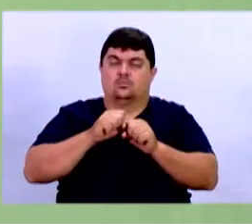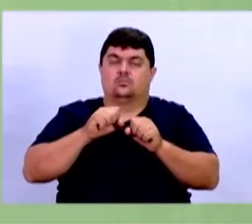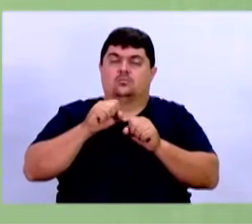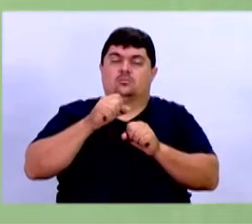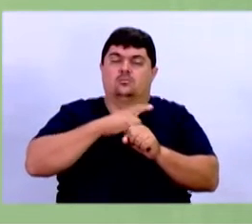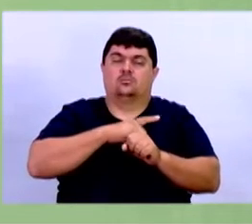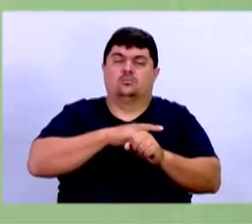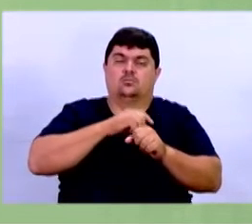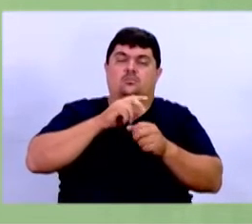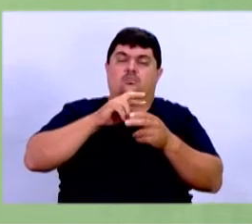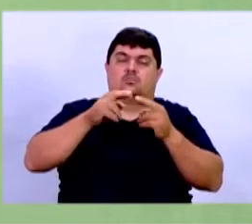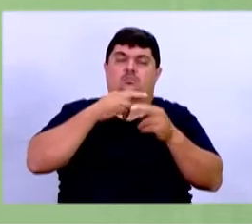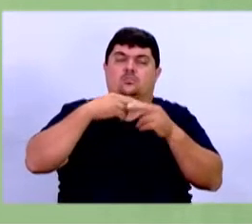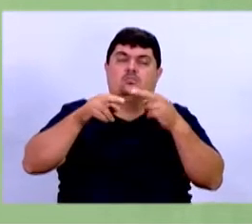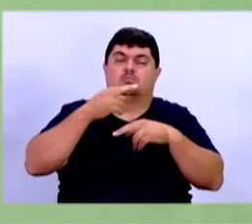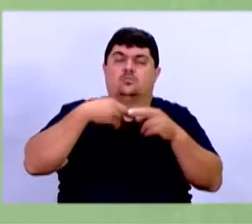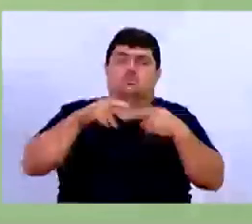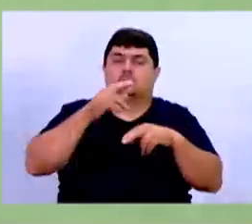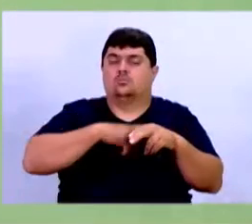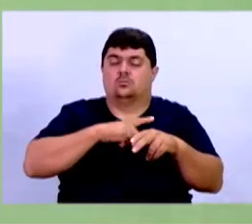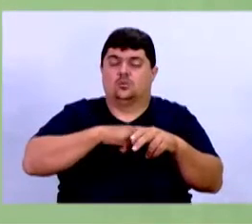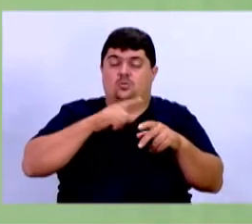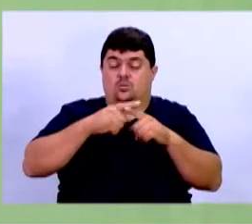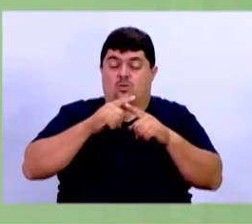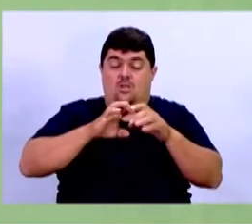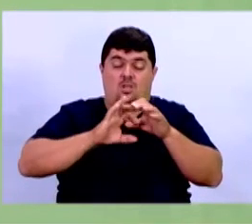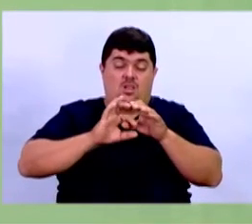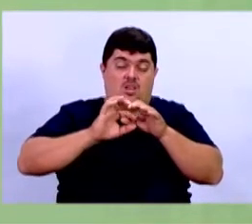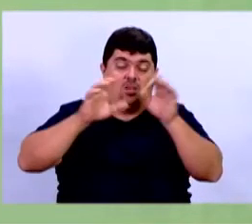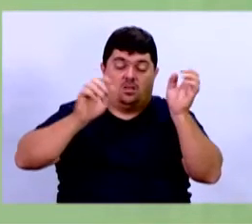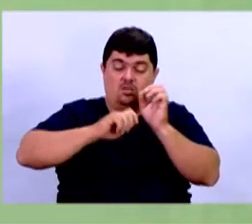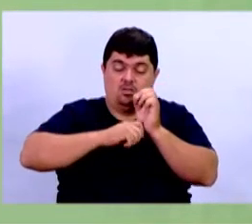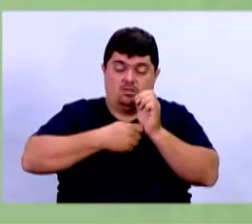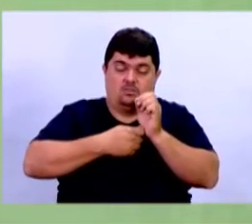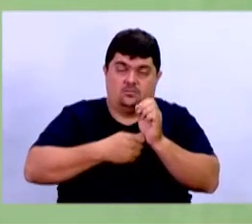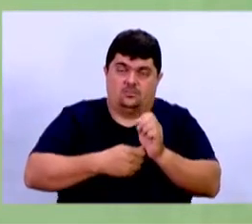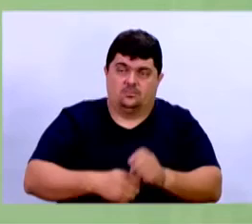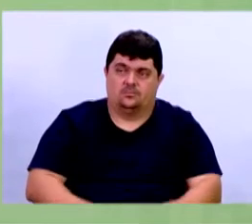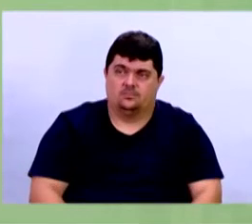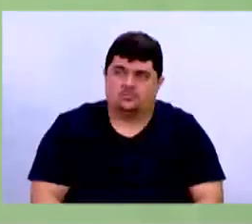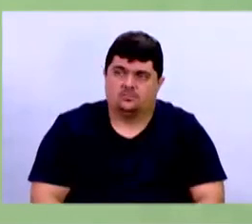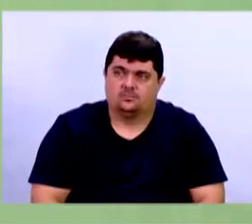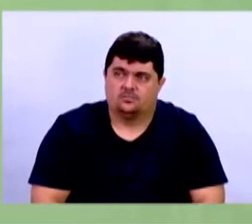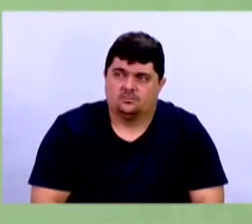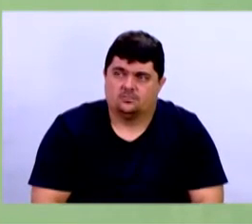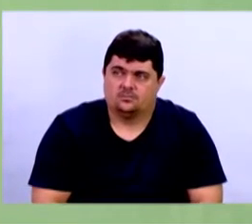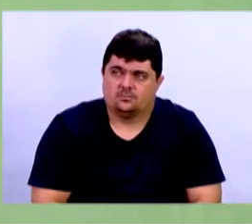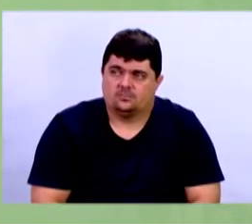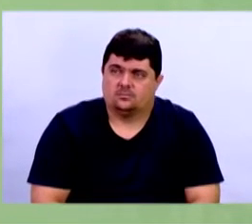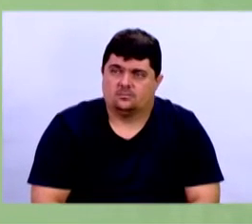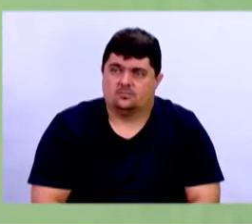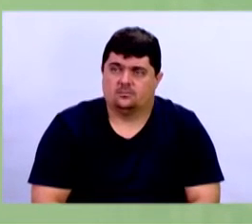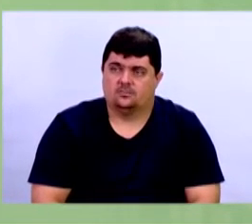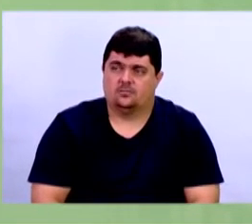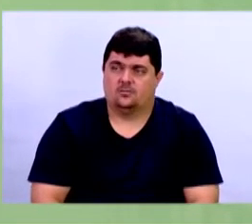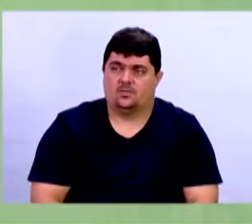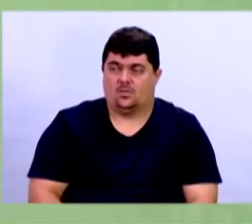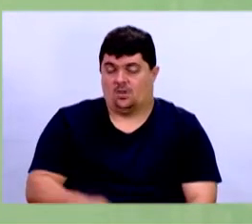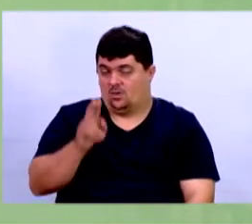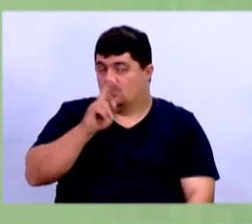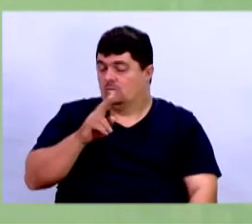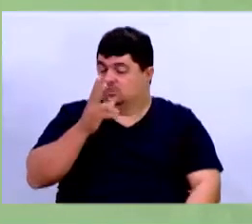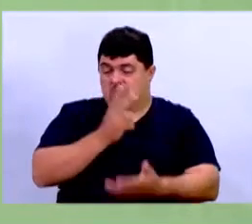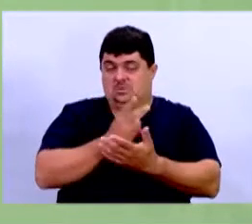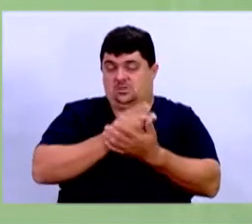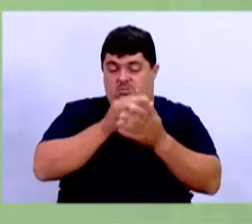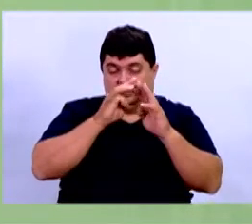de dados relacionais de código-fonte aberto, ou RDBMS, geralmente usado